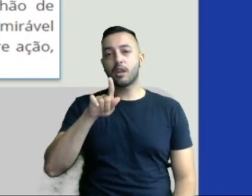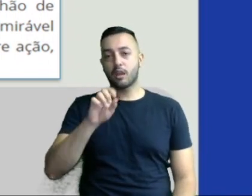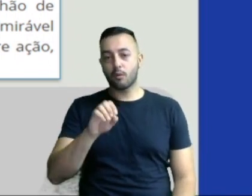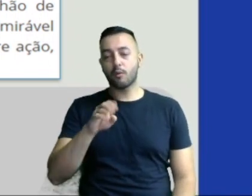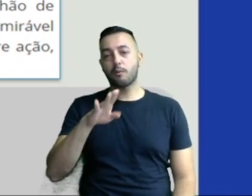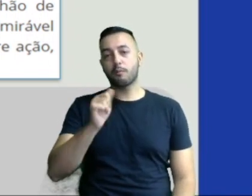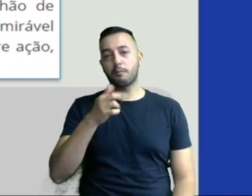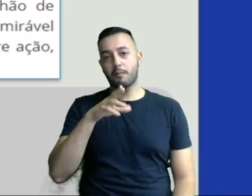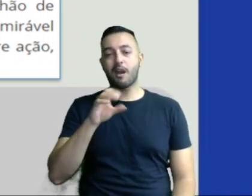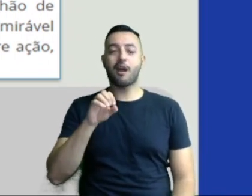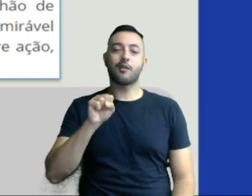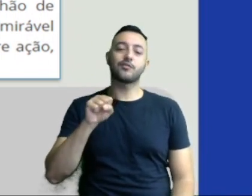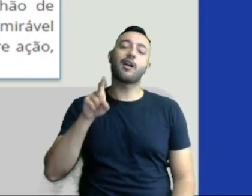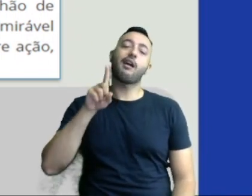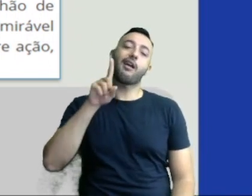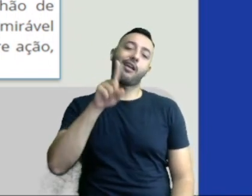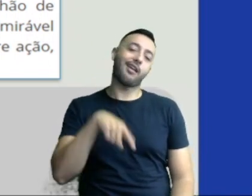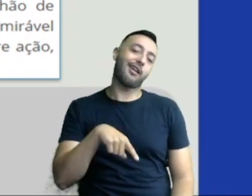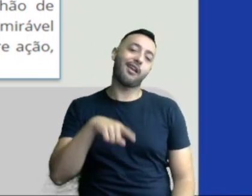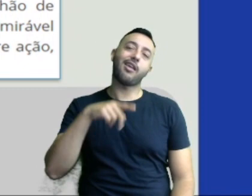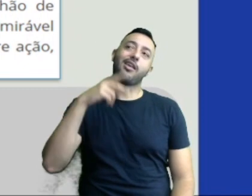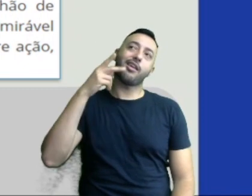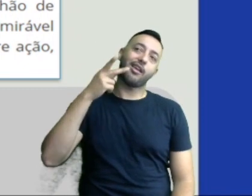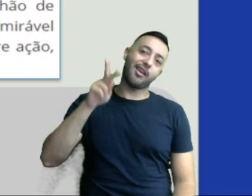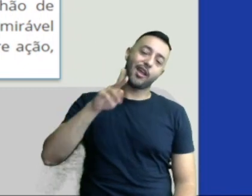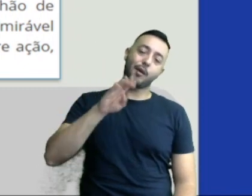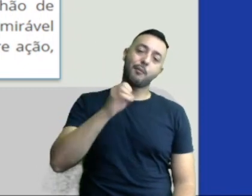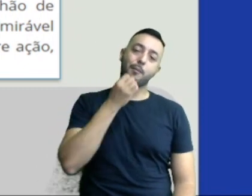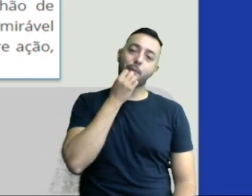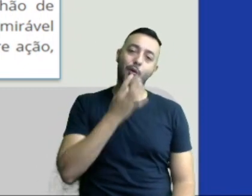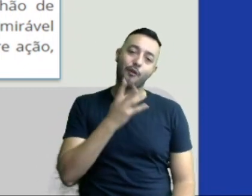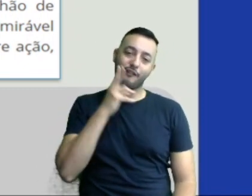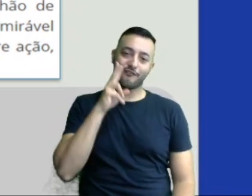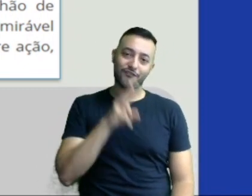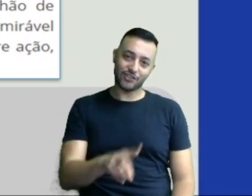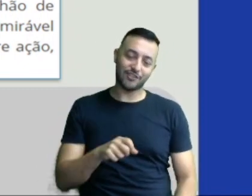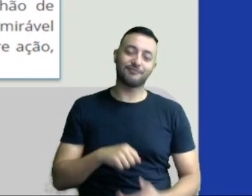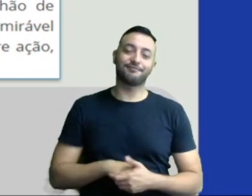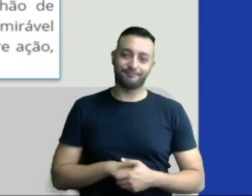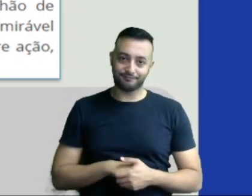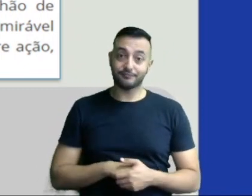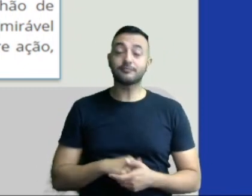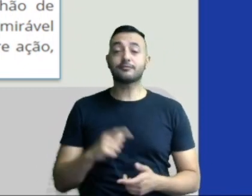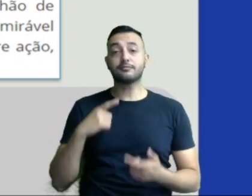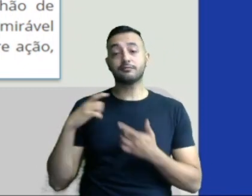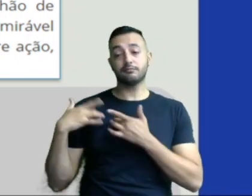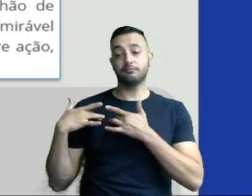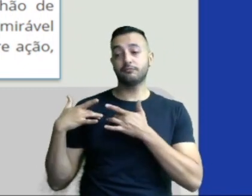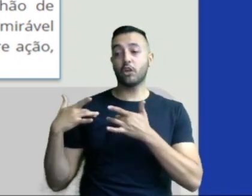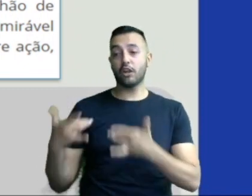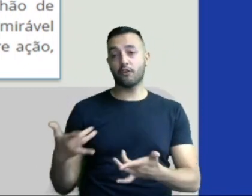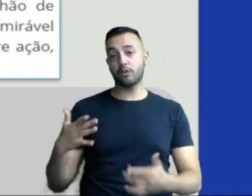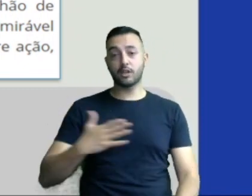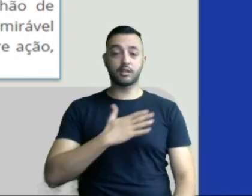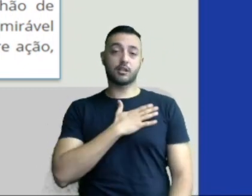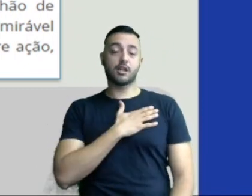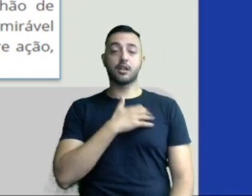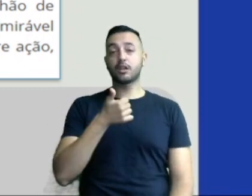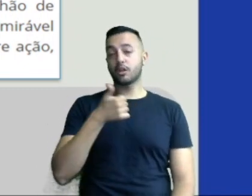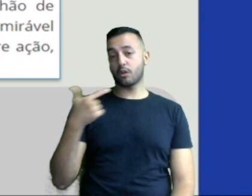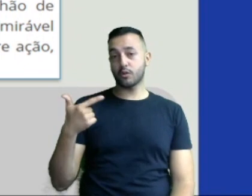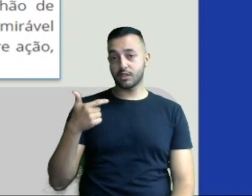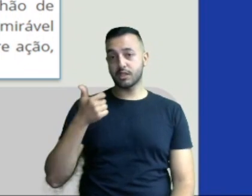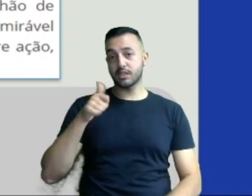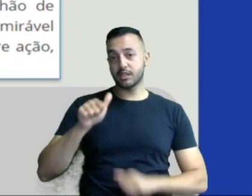Vista. Mariana se apresentou como enfermeira ao Batalhão de Voluntários da Pátria em 12 de setembro de